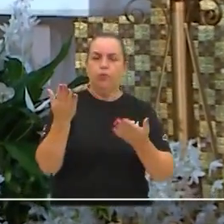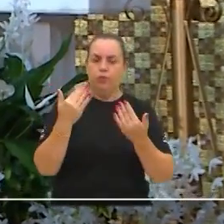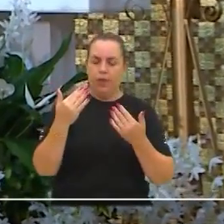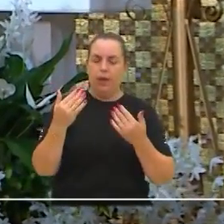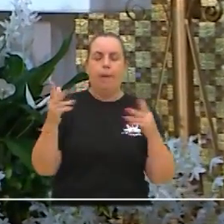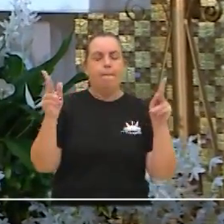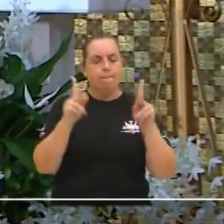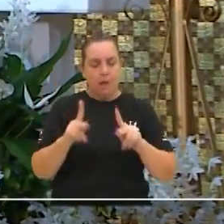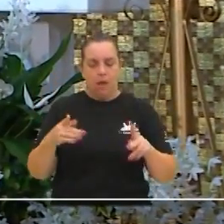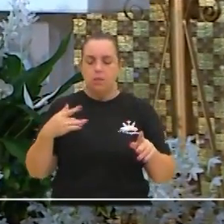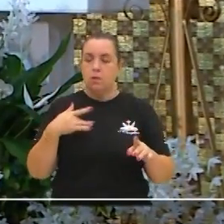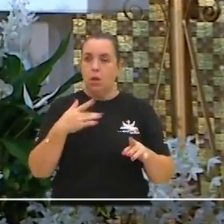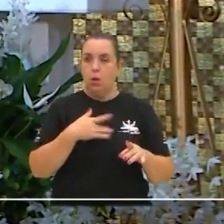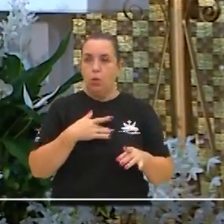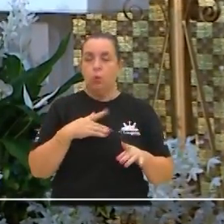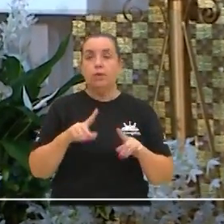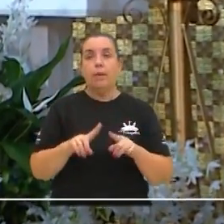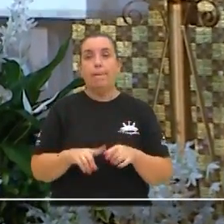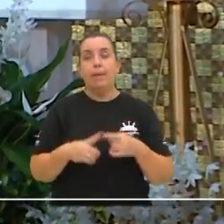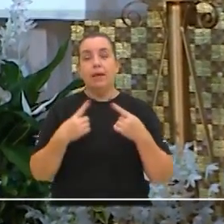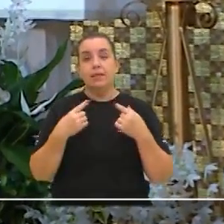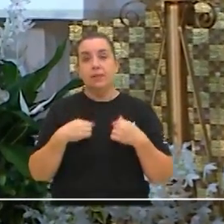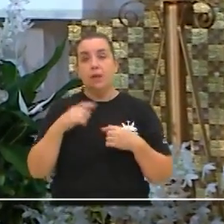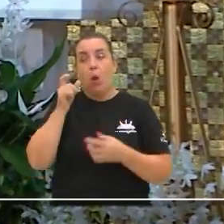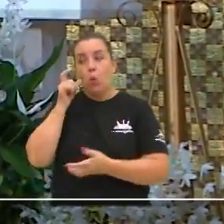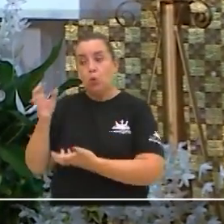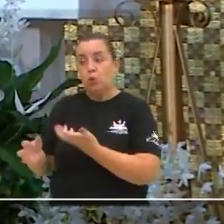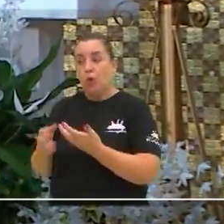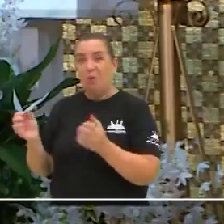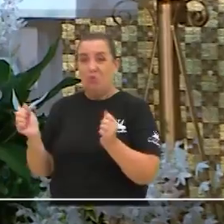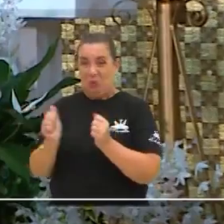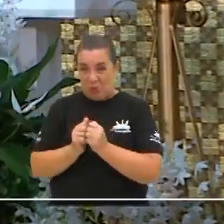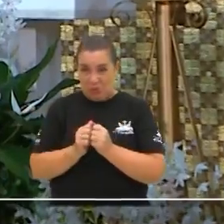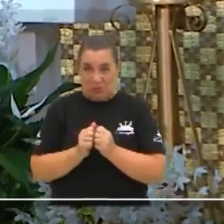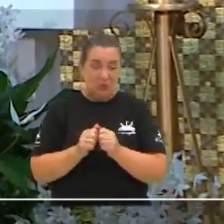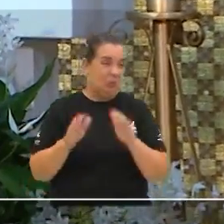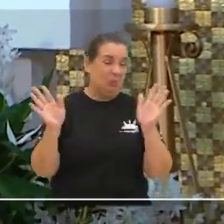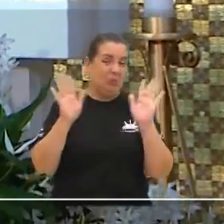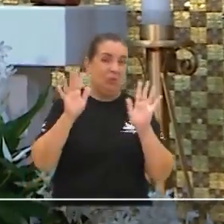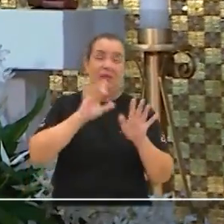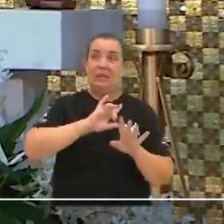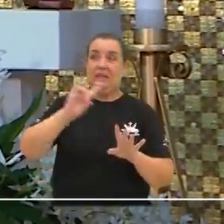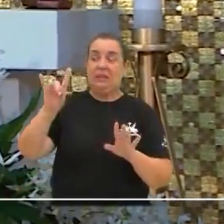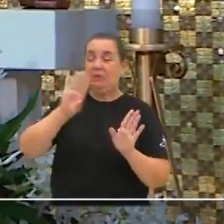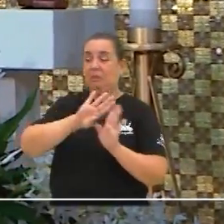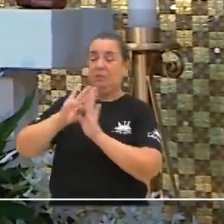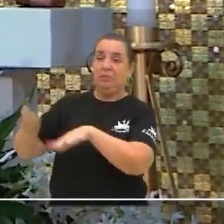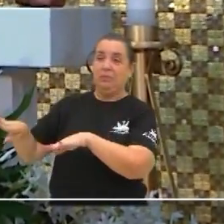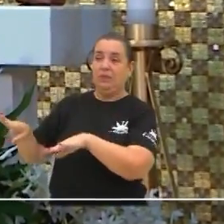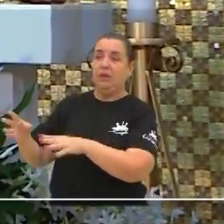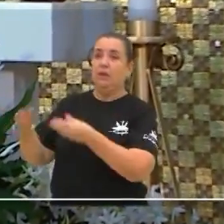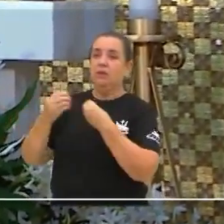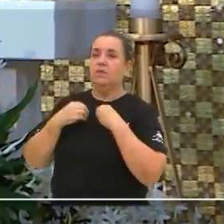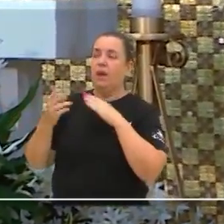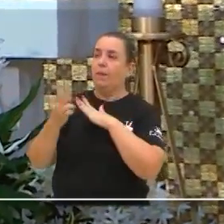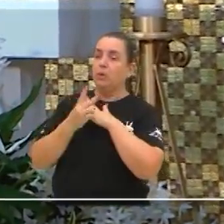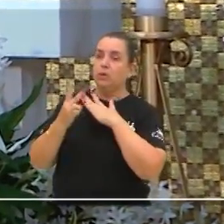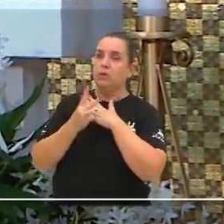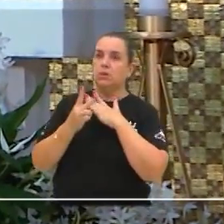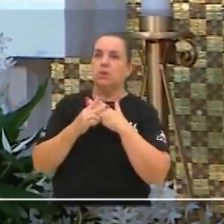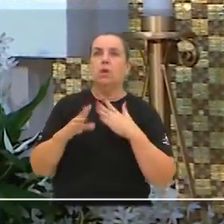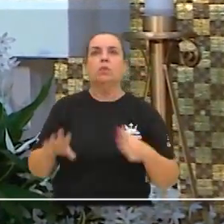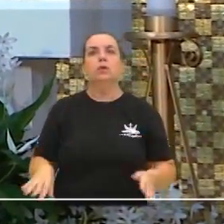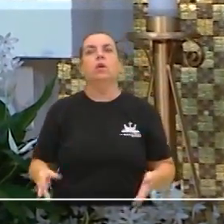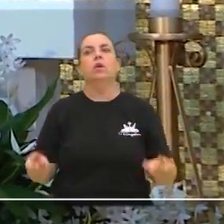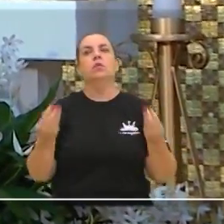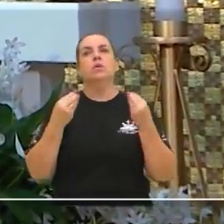saúde, harmonia, mas se o tinhoso vier, que Deus nos revista da armadura de Deus, que nos coloque